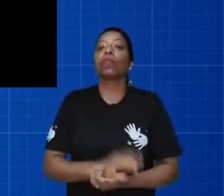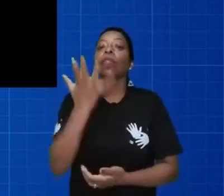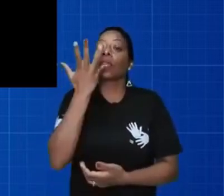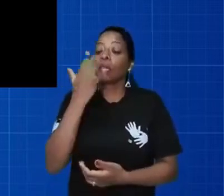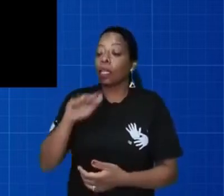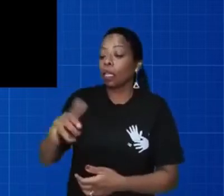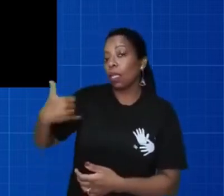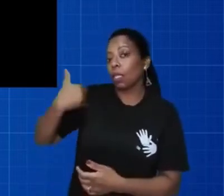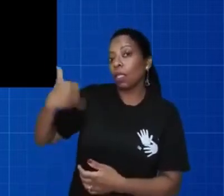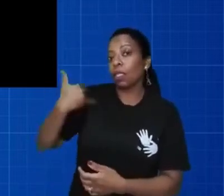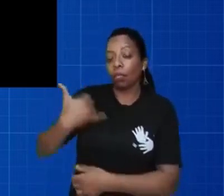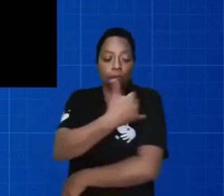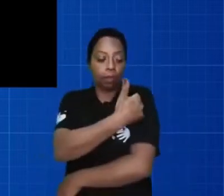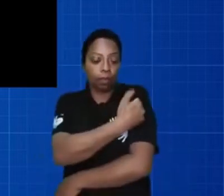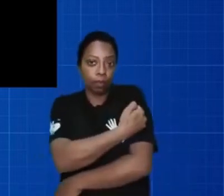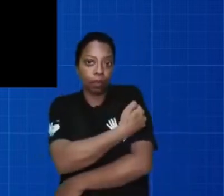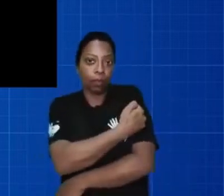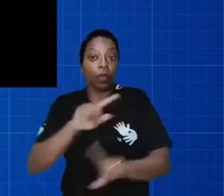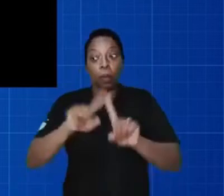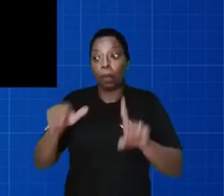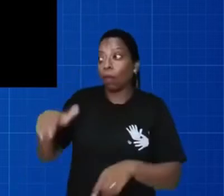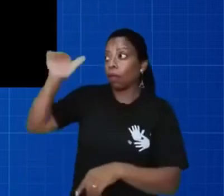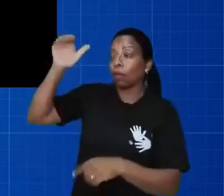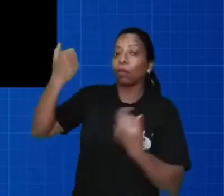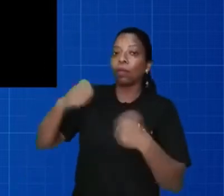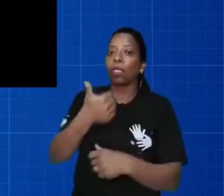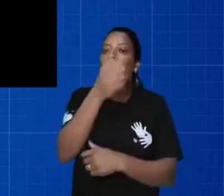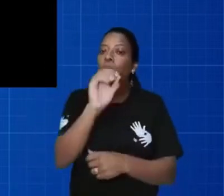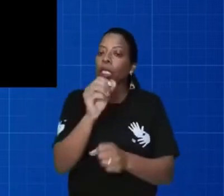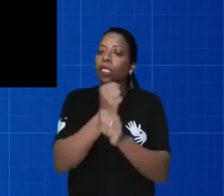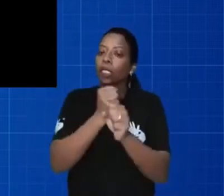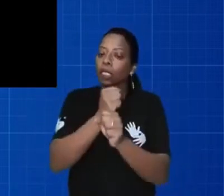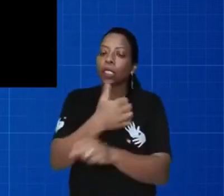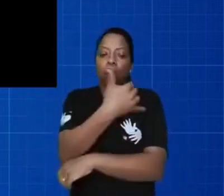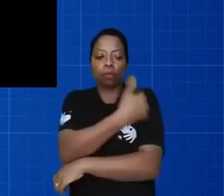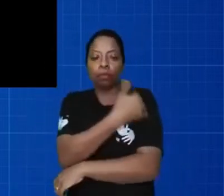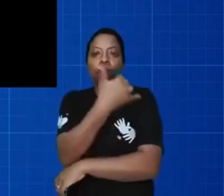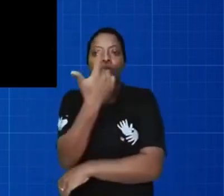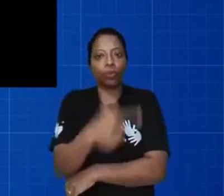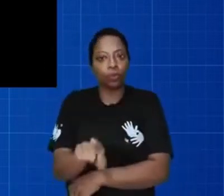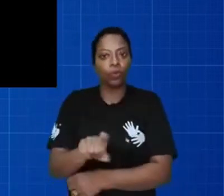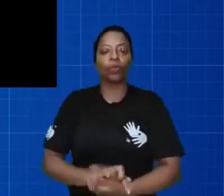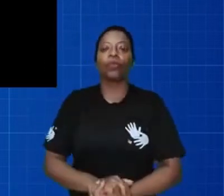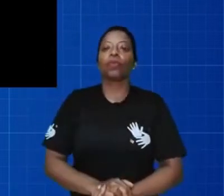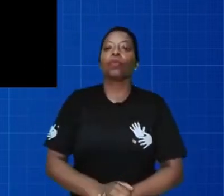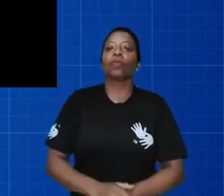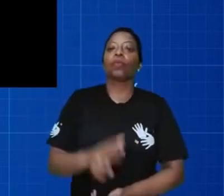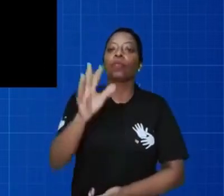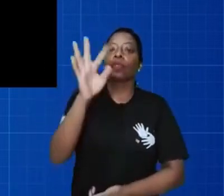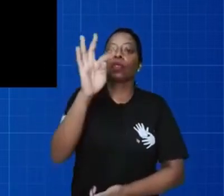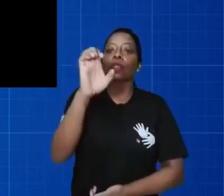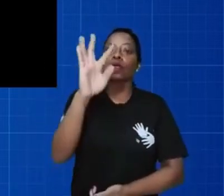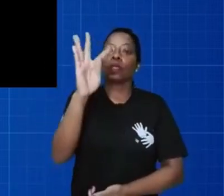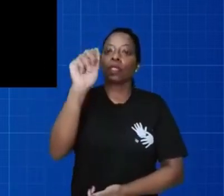anos. Tétano. É também causado por uma bactéria. Geralmente, o tétano, as